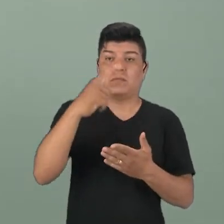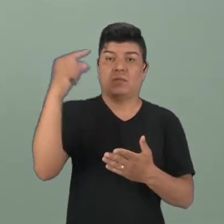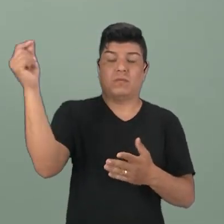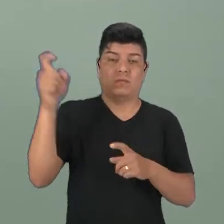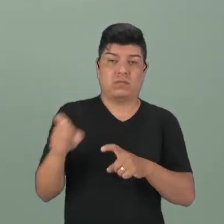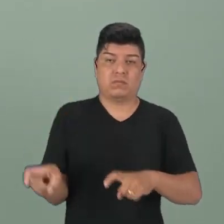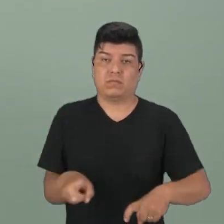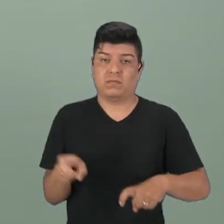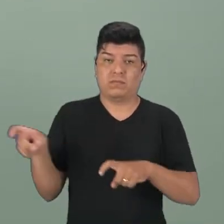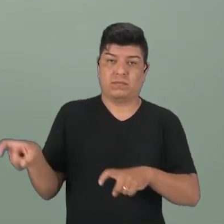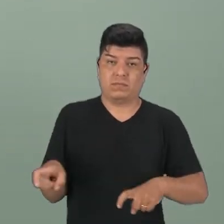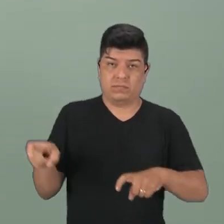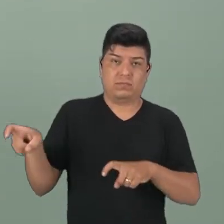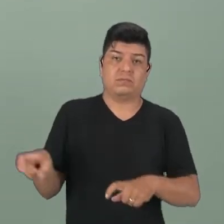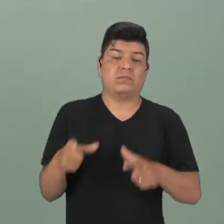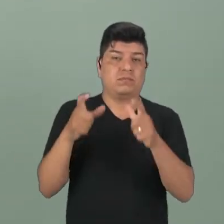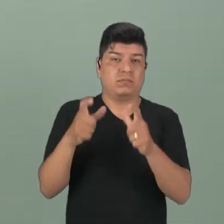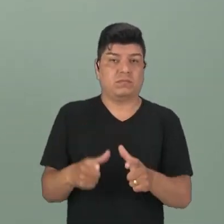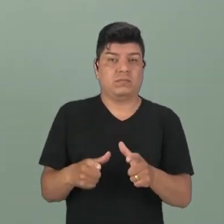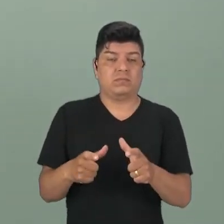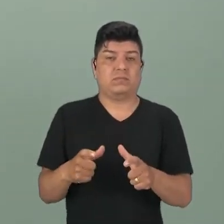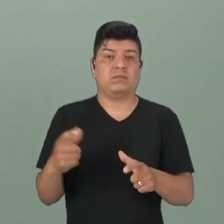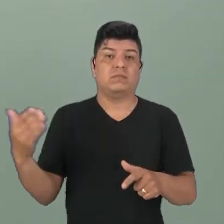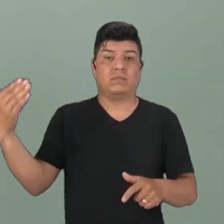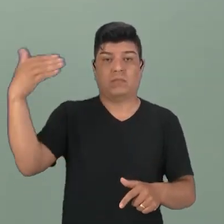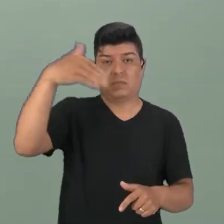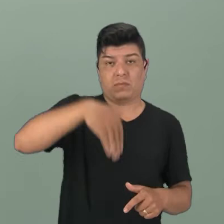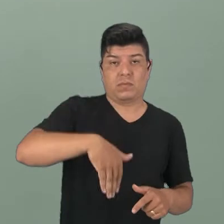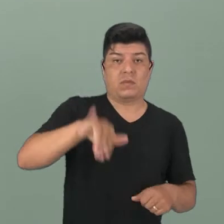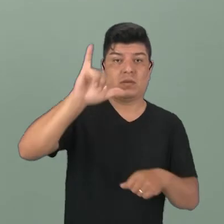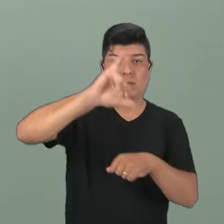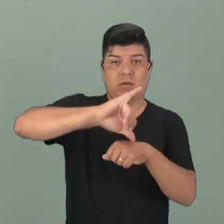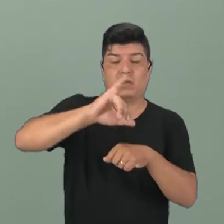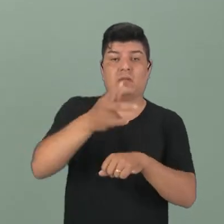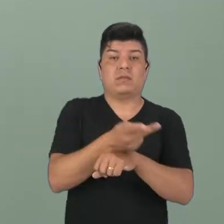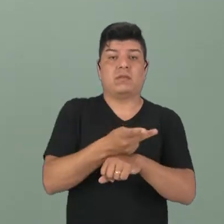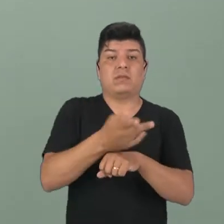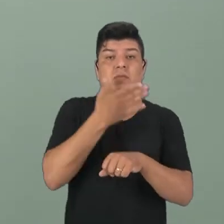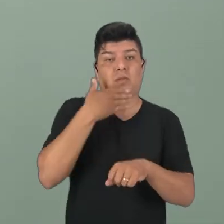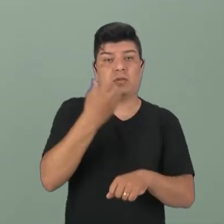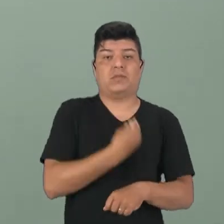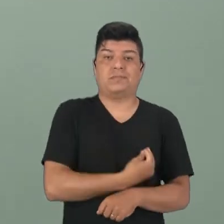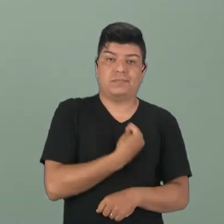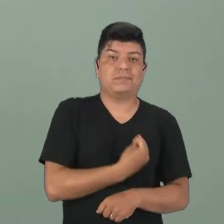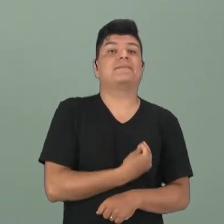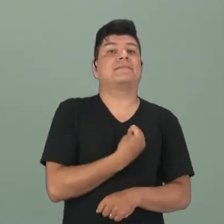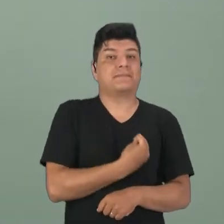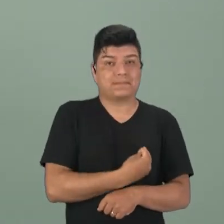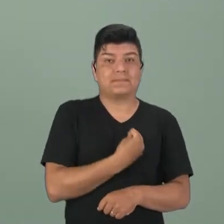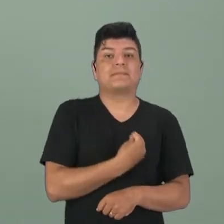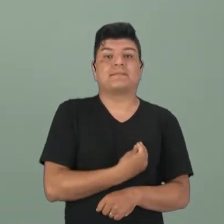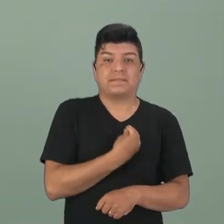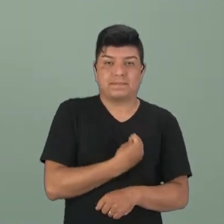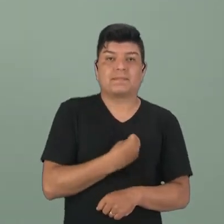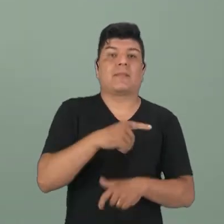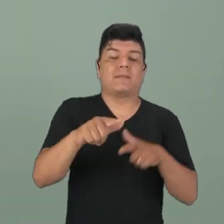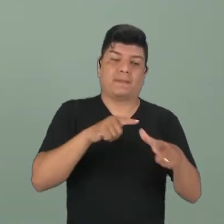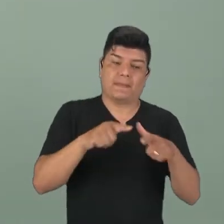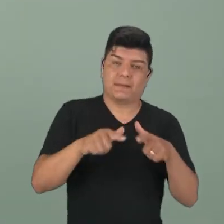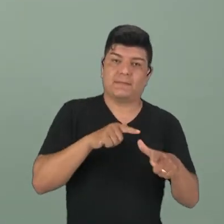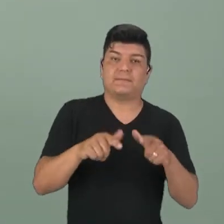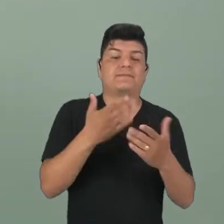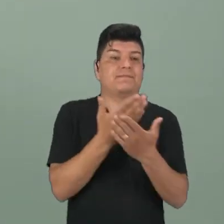sair dessas regiões e virem para a capital em busca de melhorias de vida, né? De emprego,